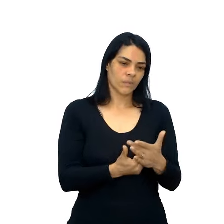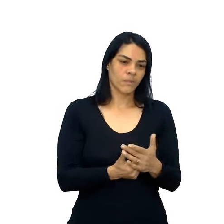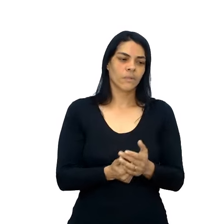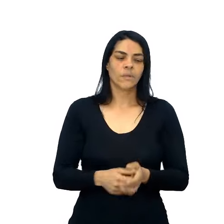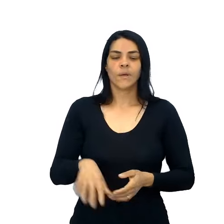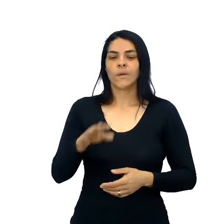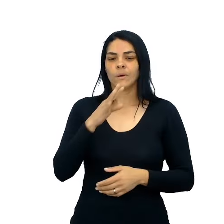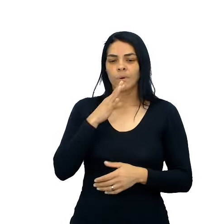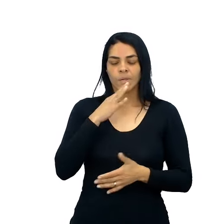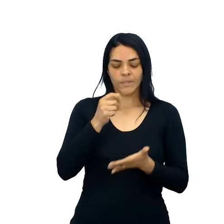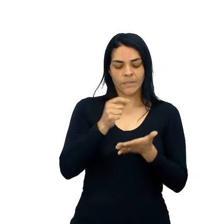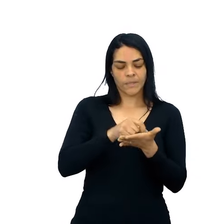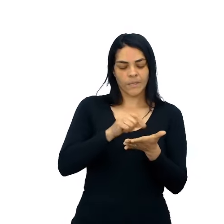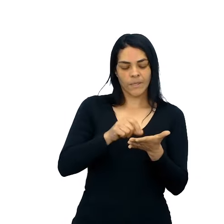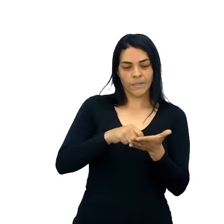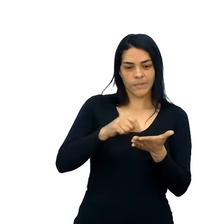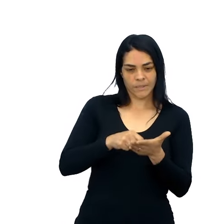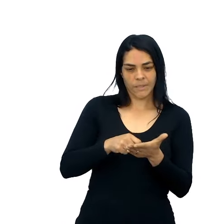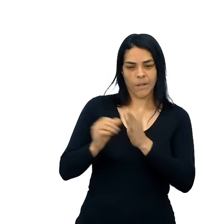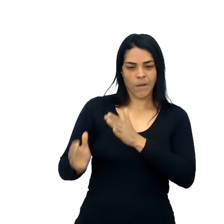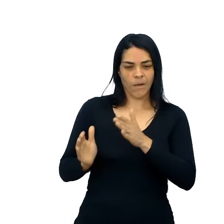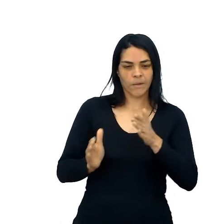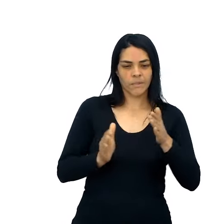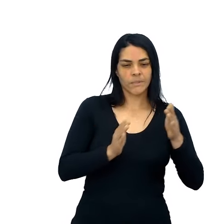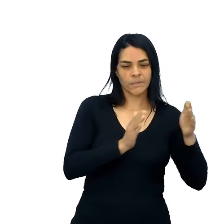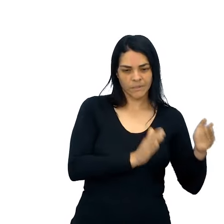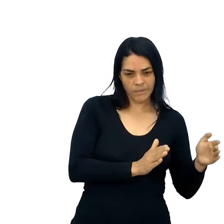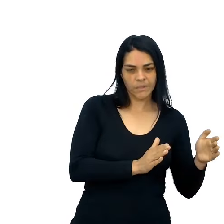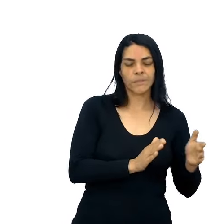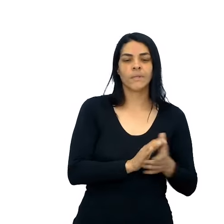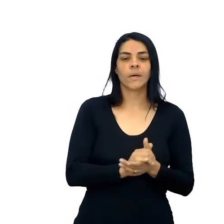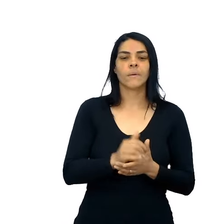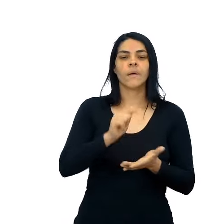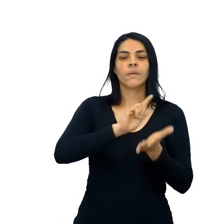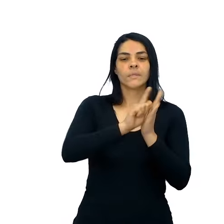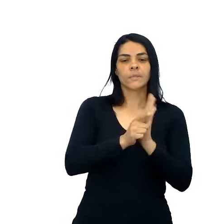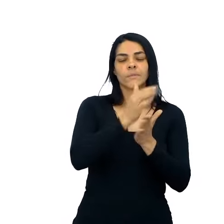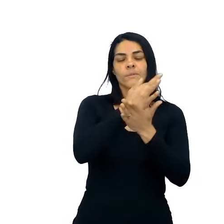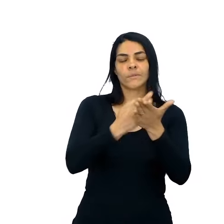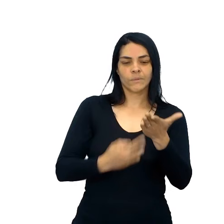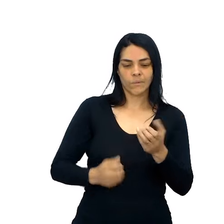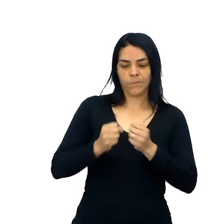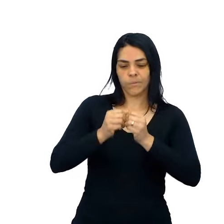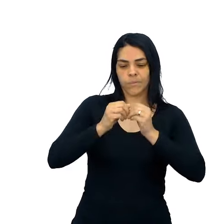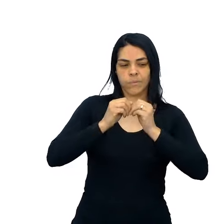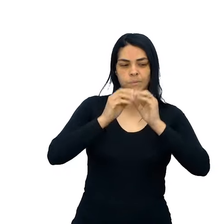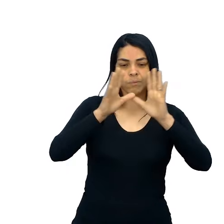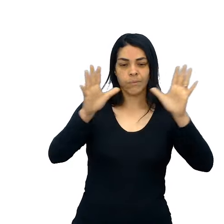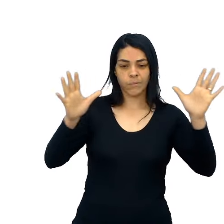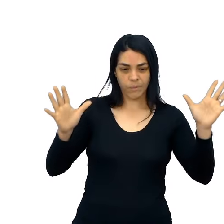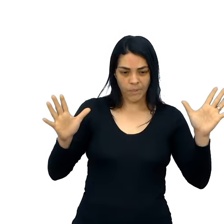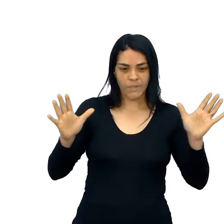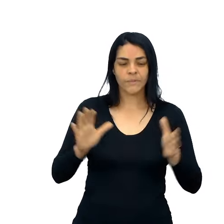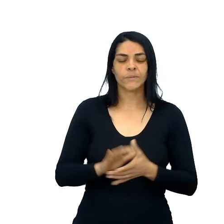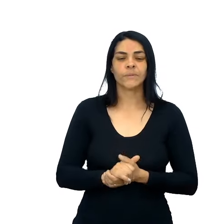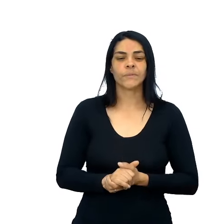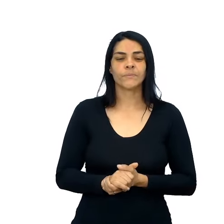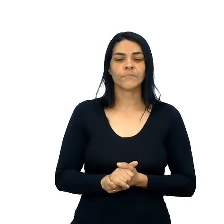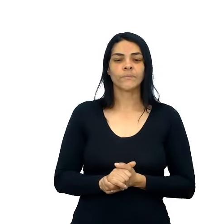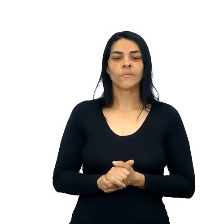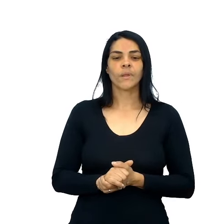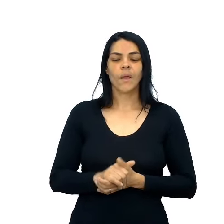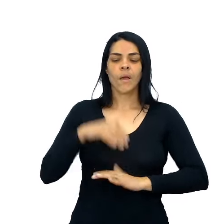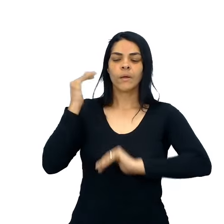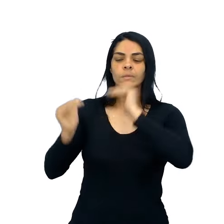dimensões da escrita, bem como as etapas de produção textual, amplia conhecimentos prévios envolvidos nessa prática, no sentido